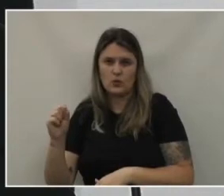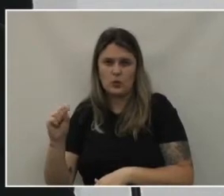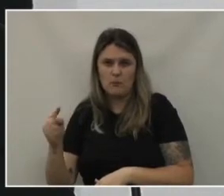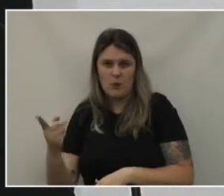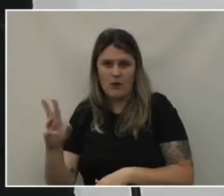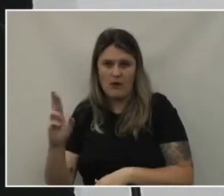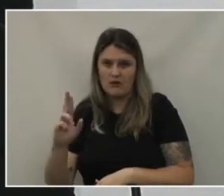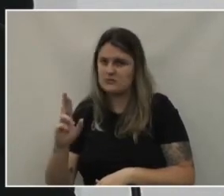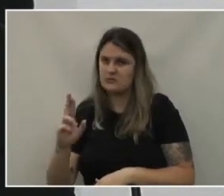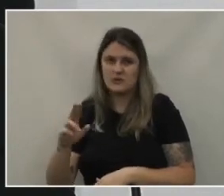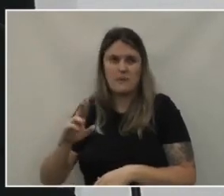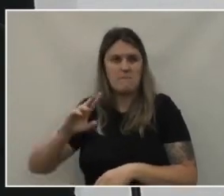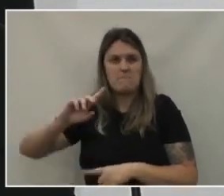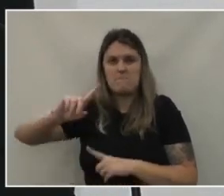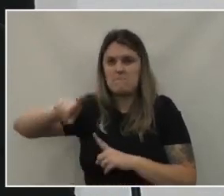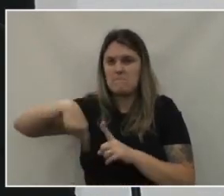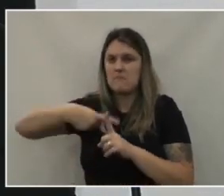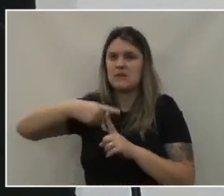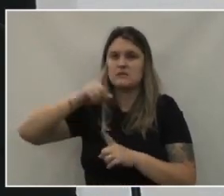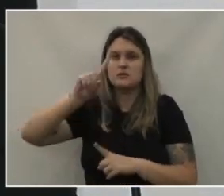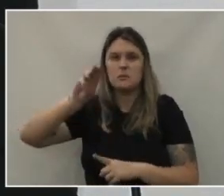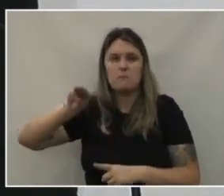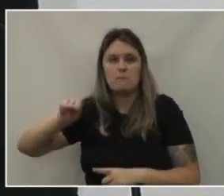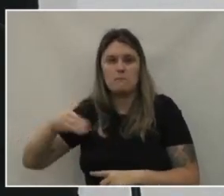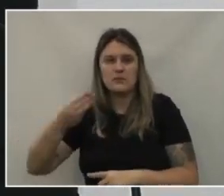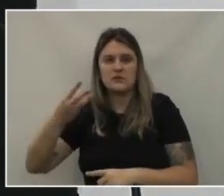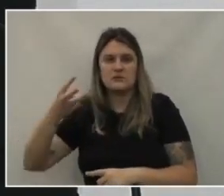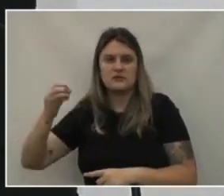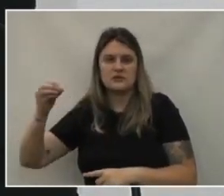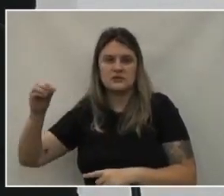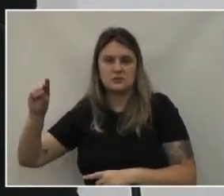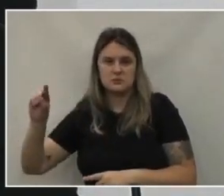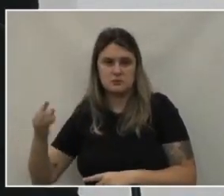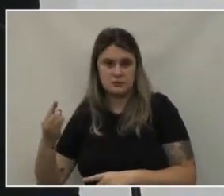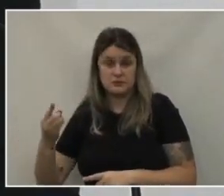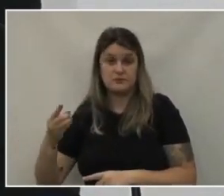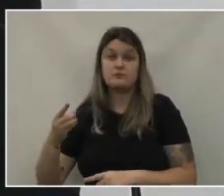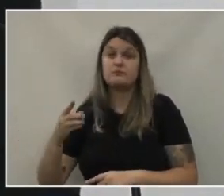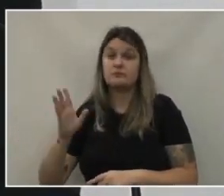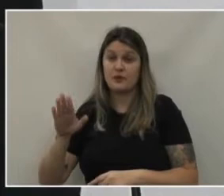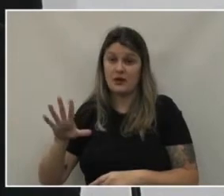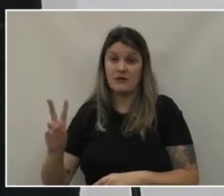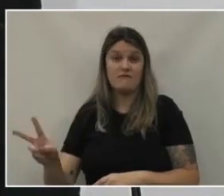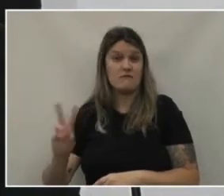pode passar de 1.300.000. Então, é muito dinheiro,